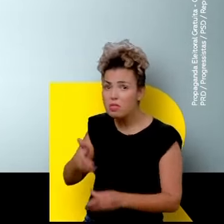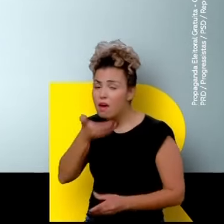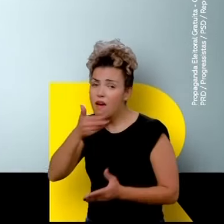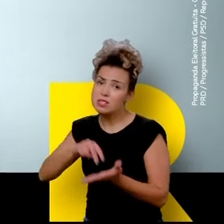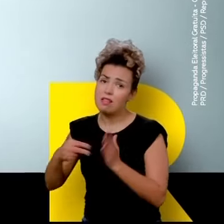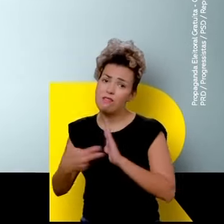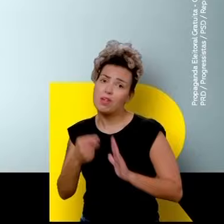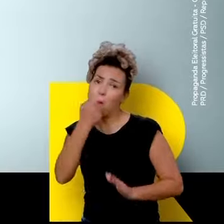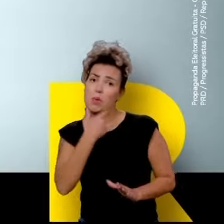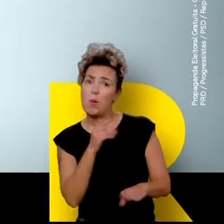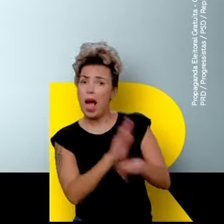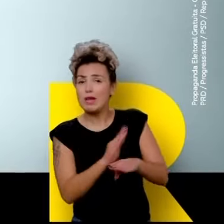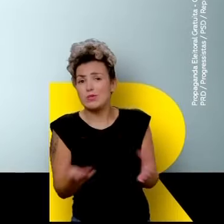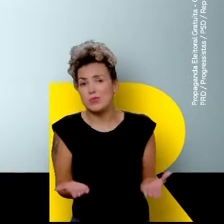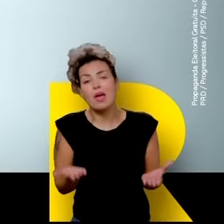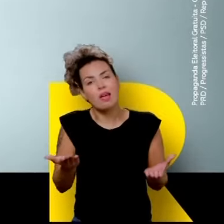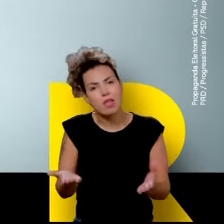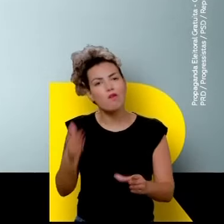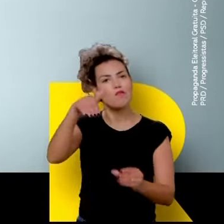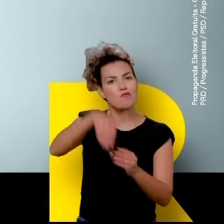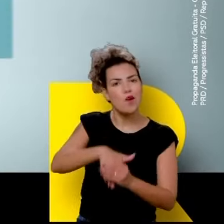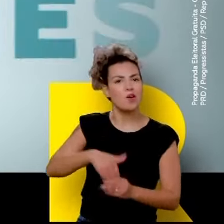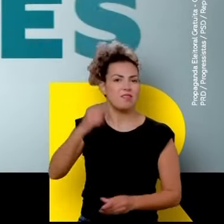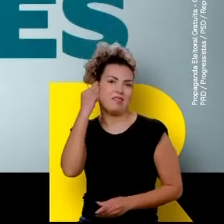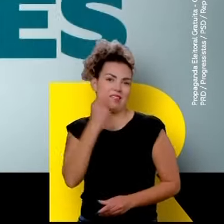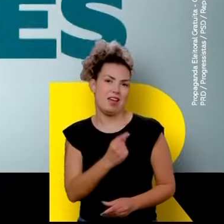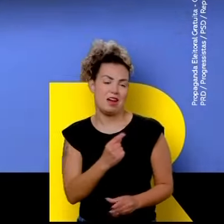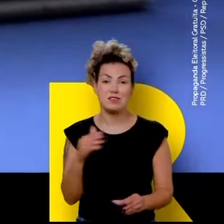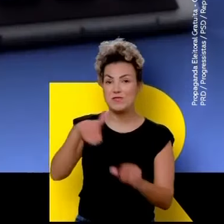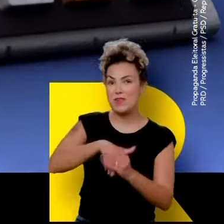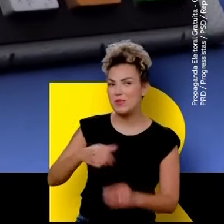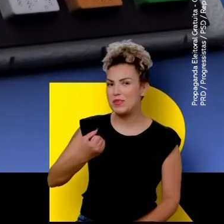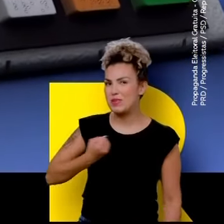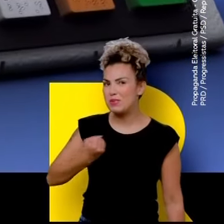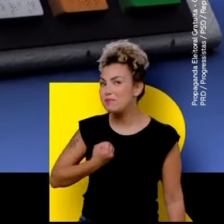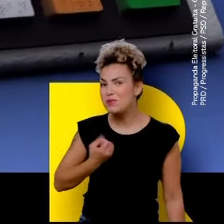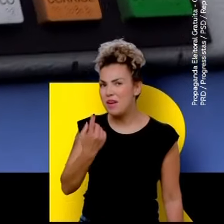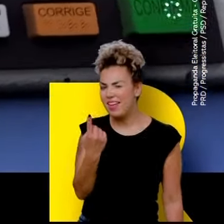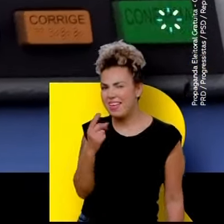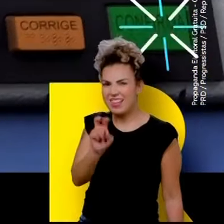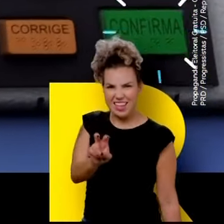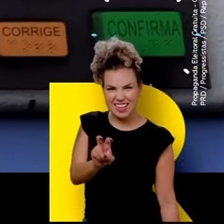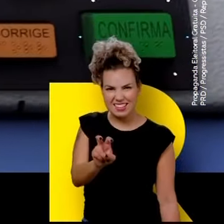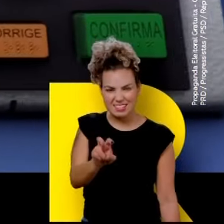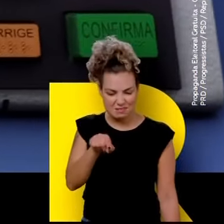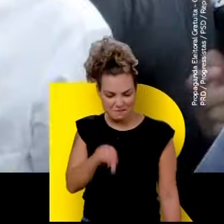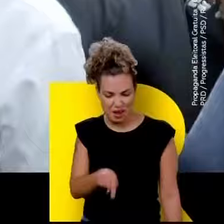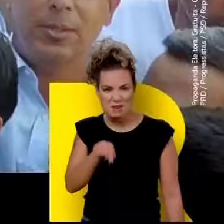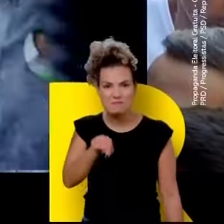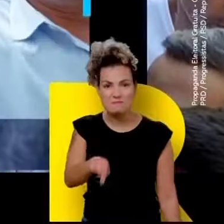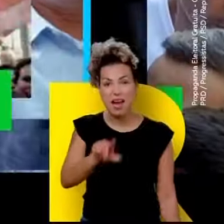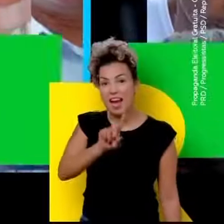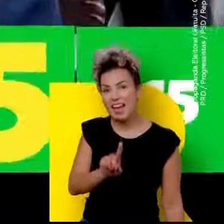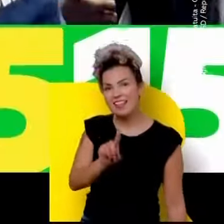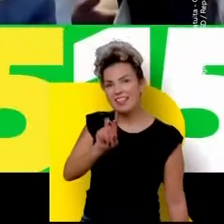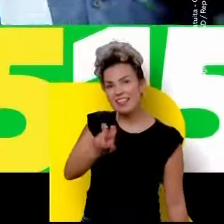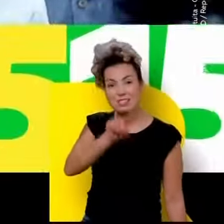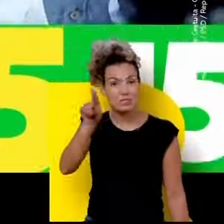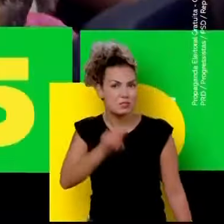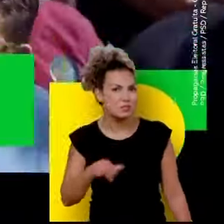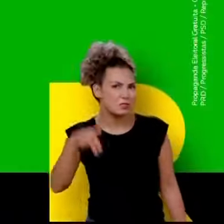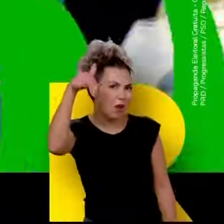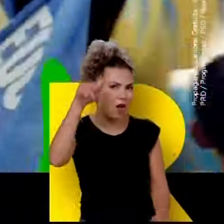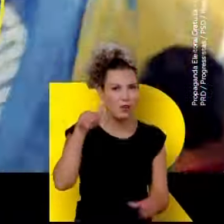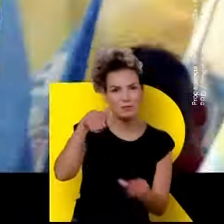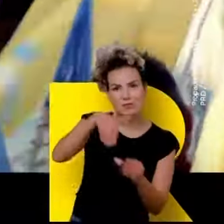no Marçal está ajudando o Boulos. Por isso, vote Ricardo Nunes. Vote 15 e confirme. A Norte é 15,